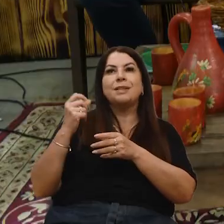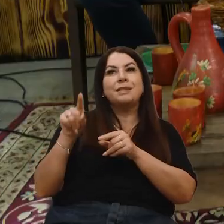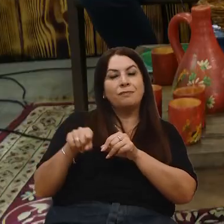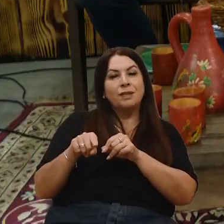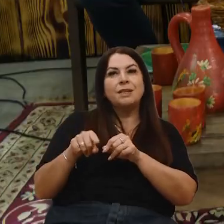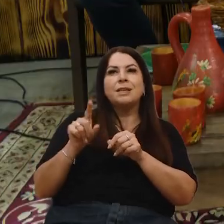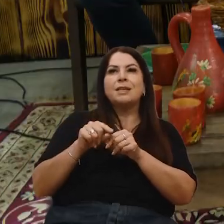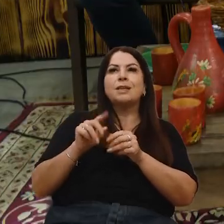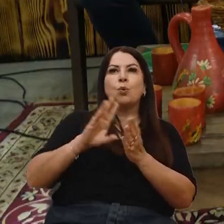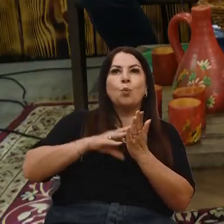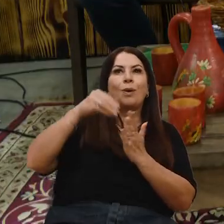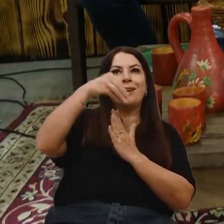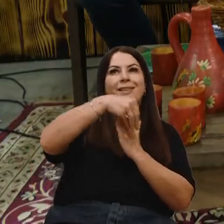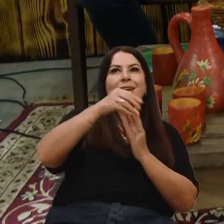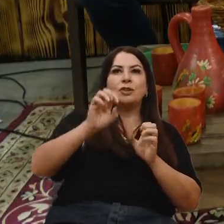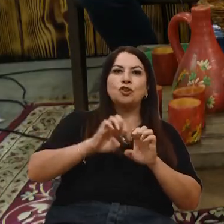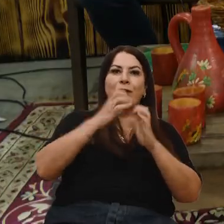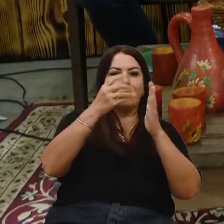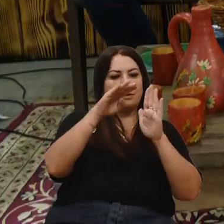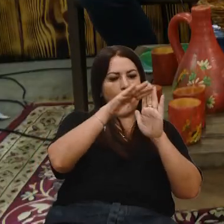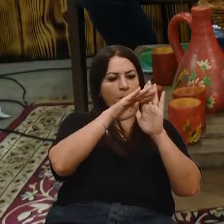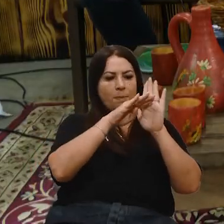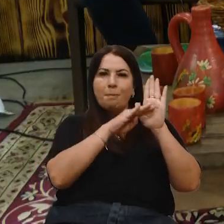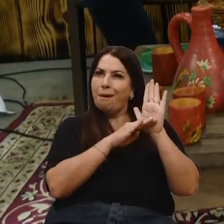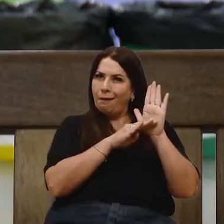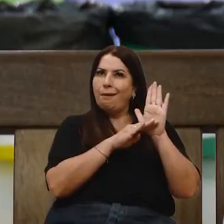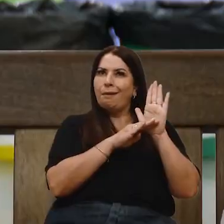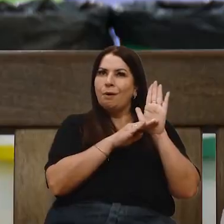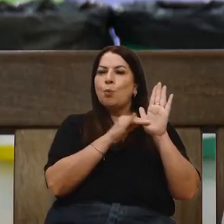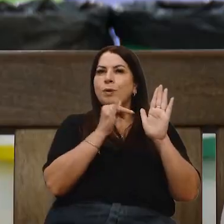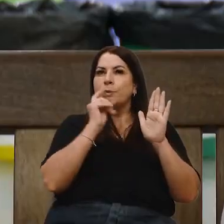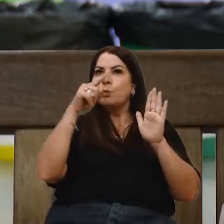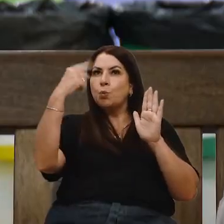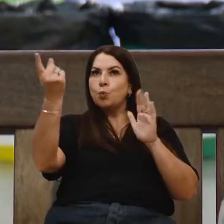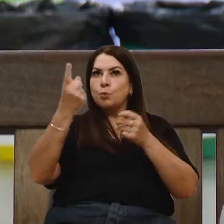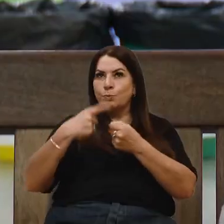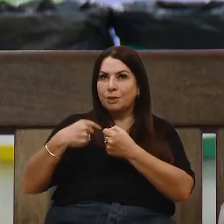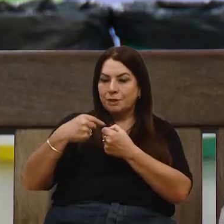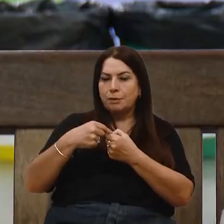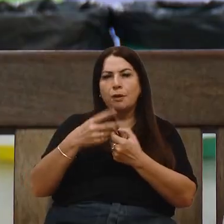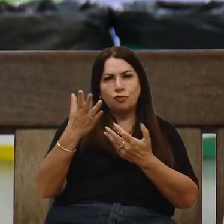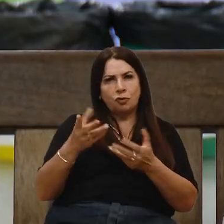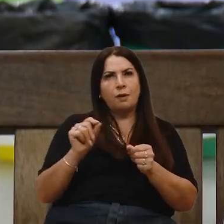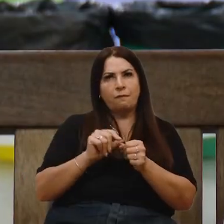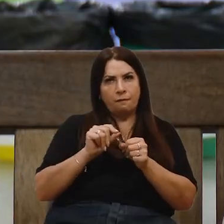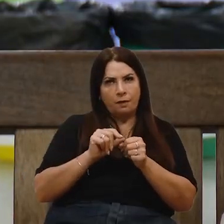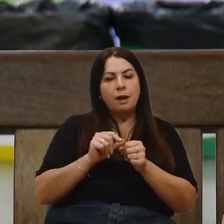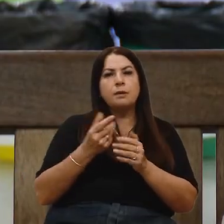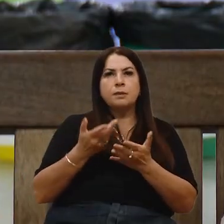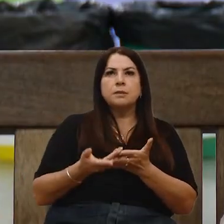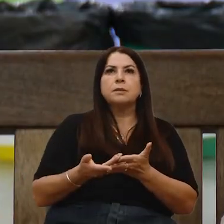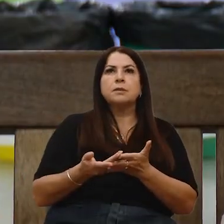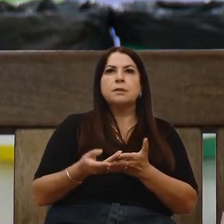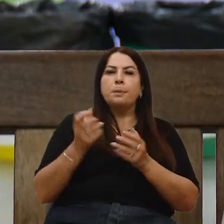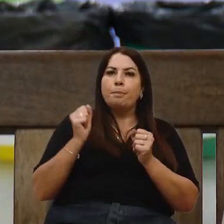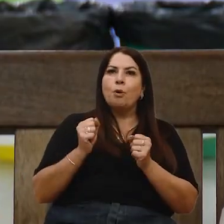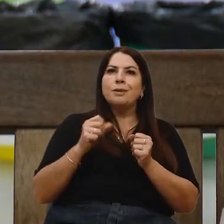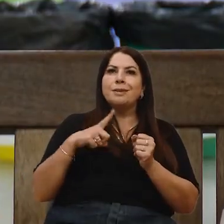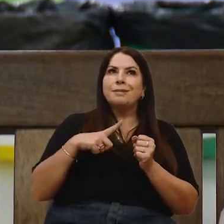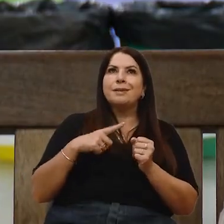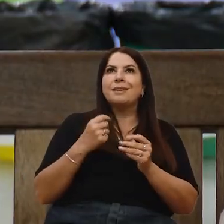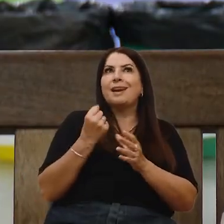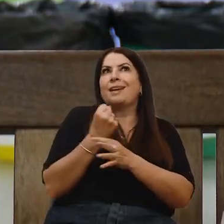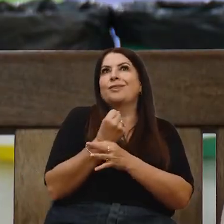garantir, nesse sentido, um calendário de eventos que, a exemplo de outros municípios já fazem, um calendário de eventos que